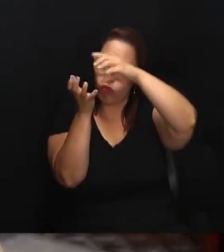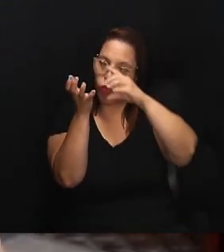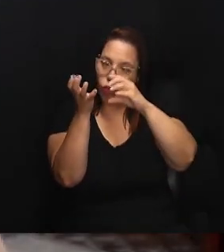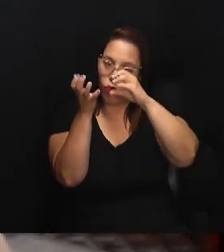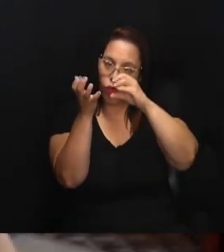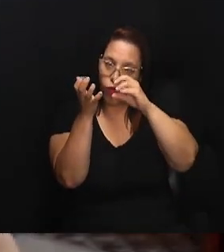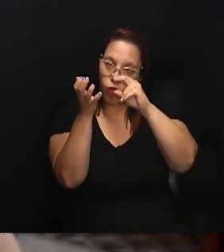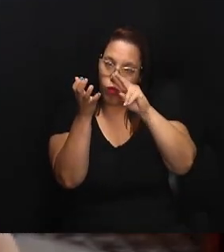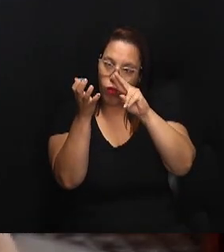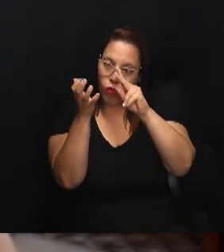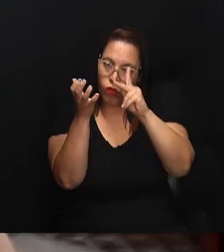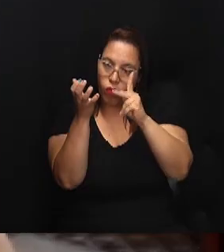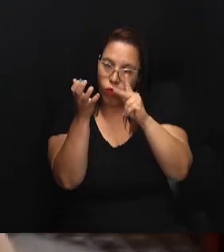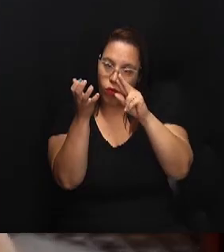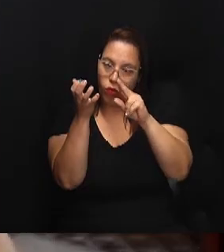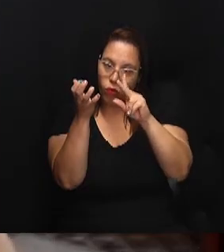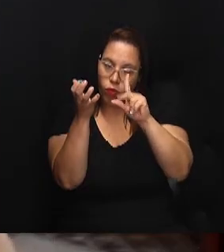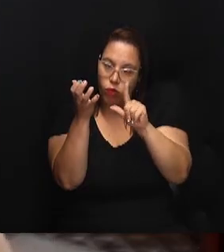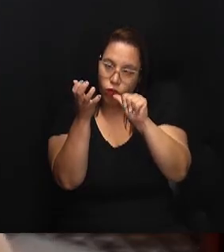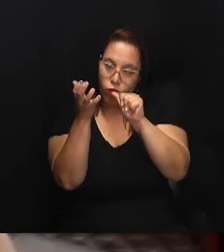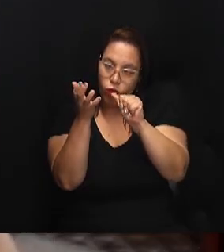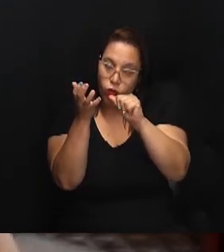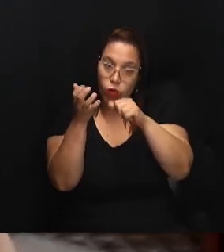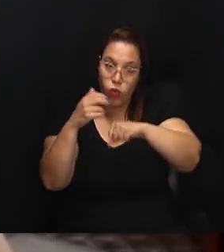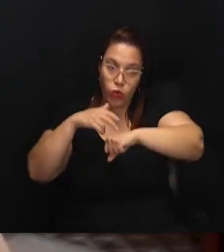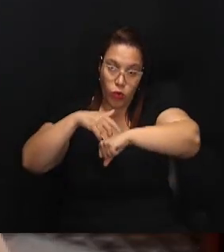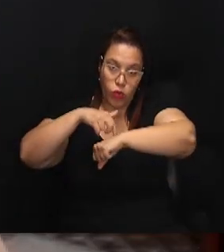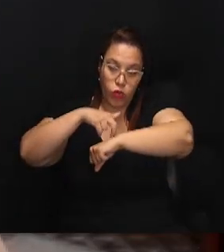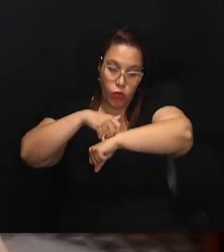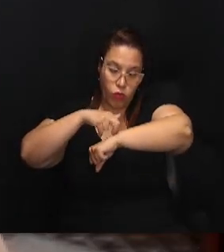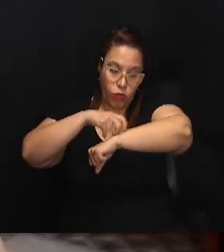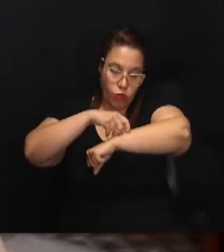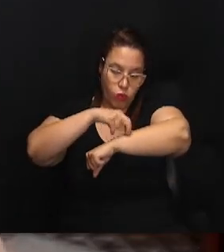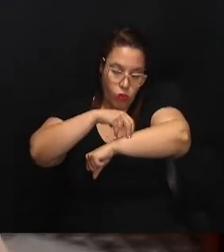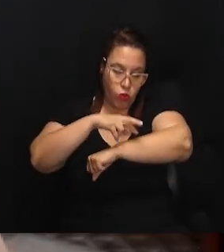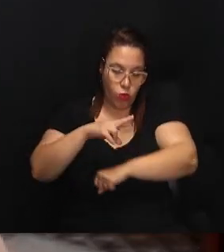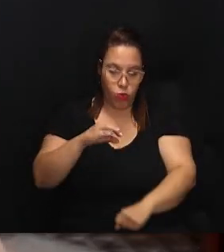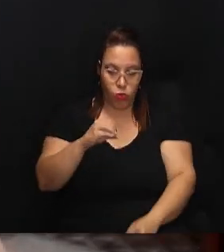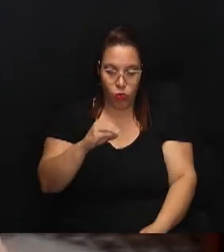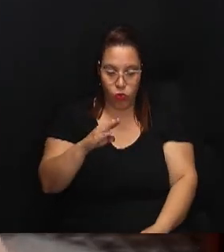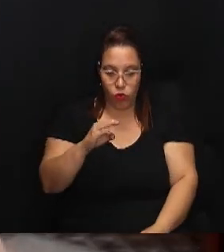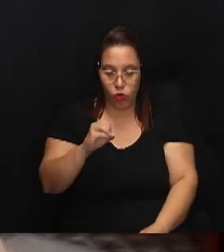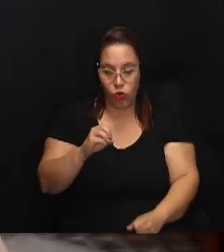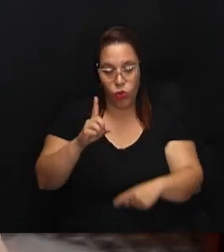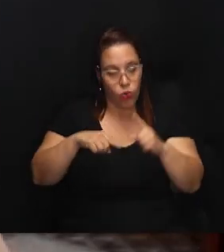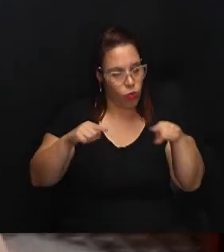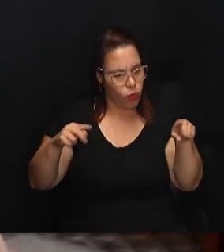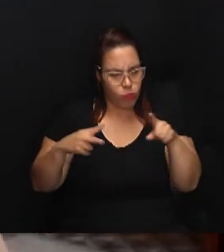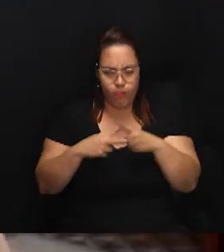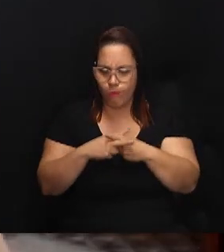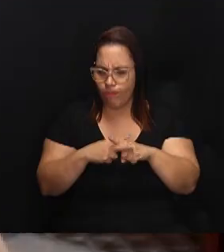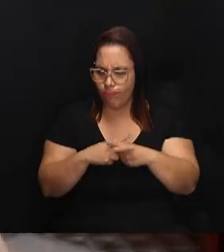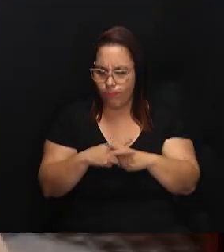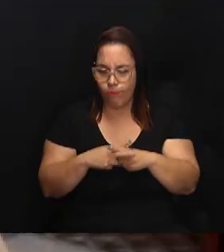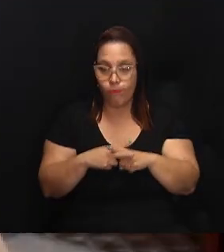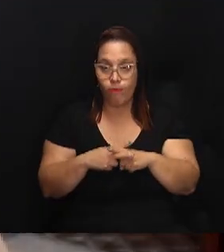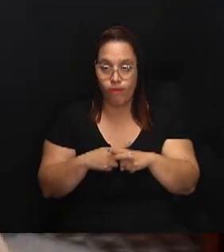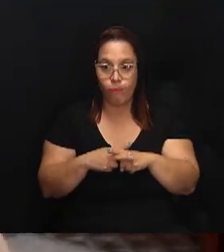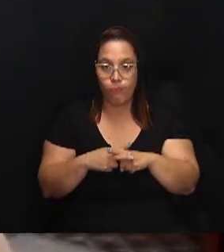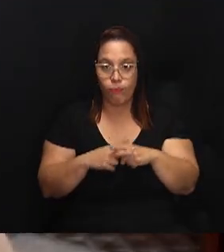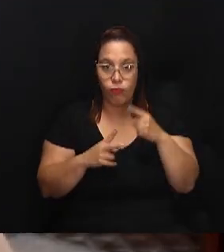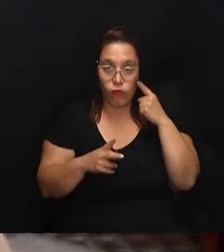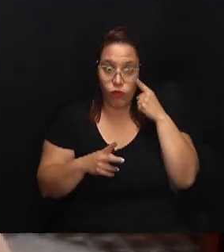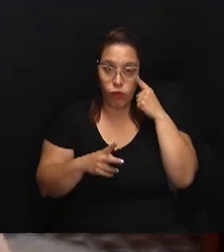dados. Eles também desenvolveram um robô que conseguia andar pelo chão da floresta e outras várias